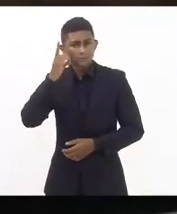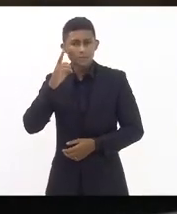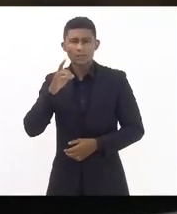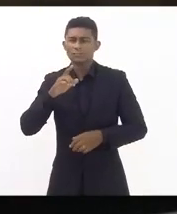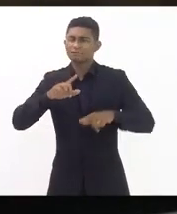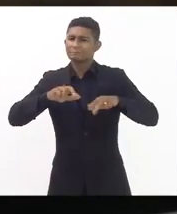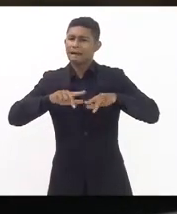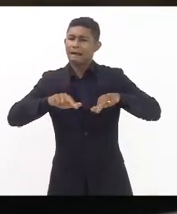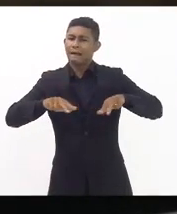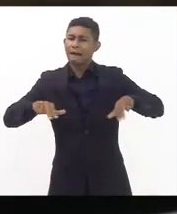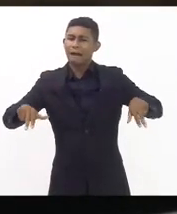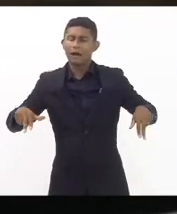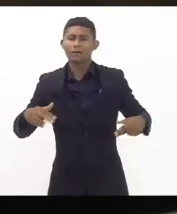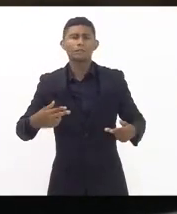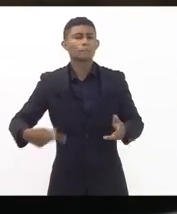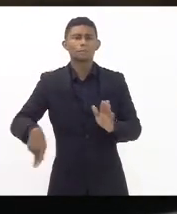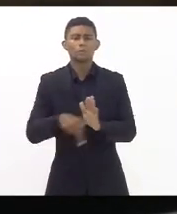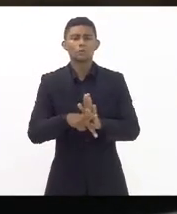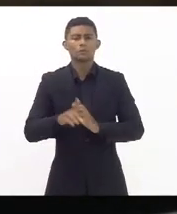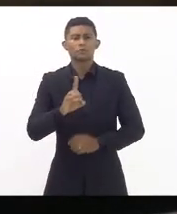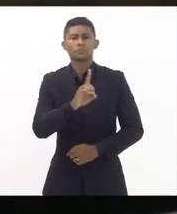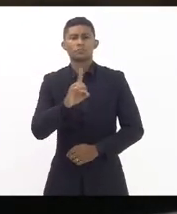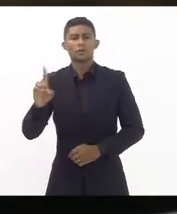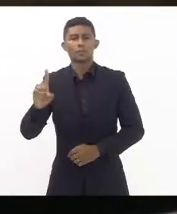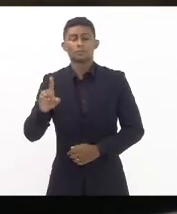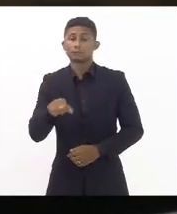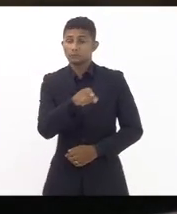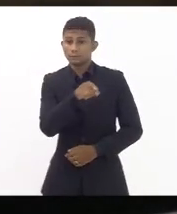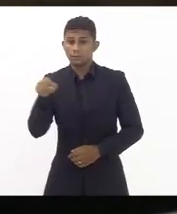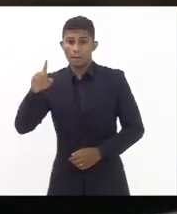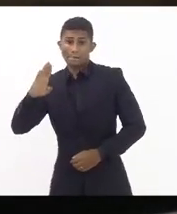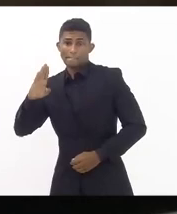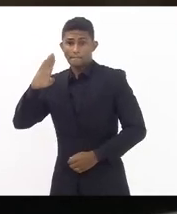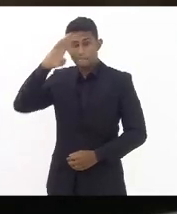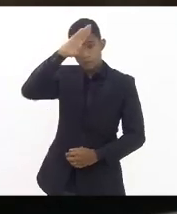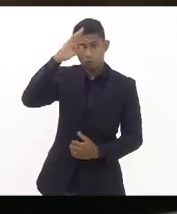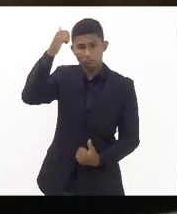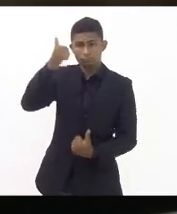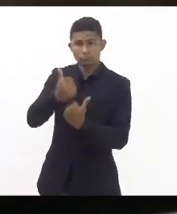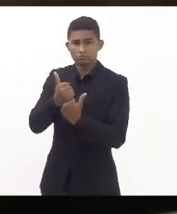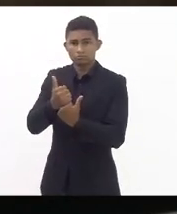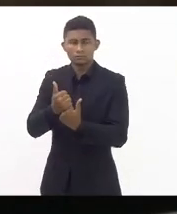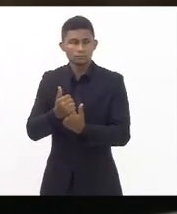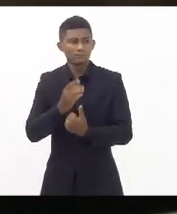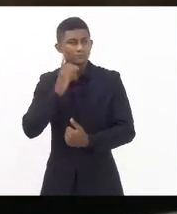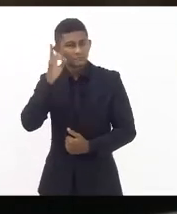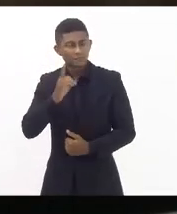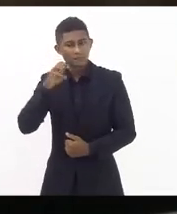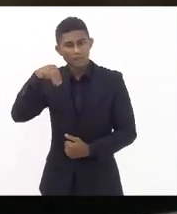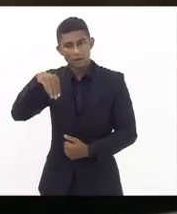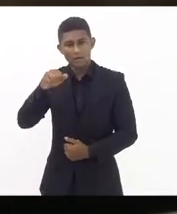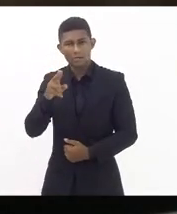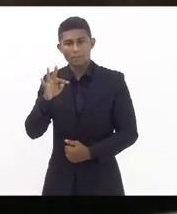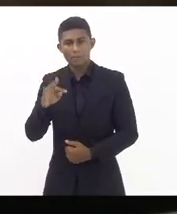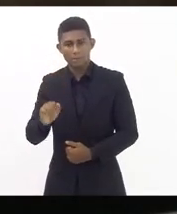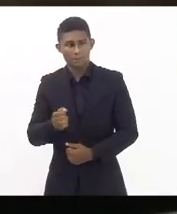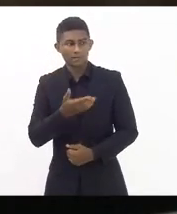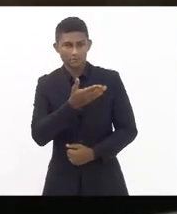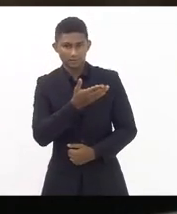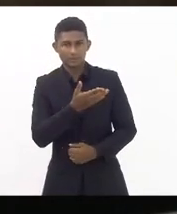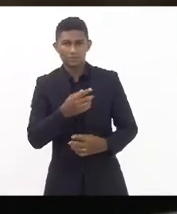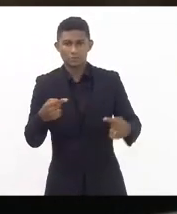direita, vários deputados bolsonaristas também, fora a deputada Marta Rocha, obviamente, que é do nosso